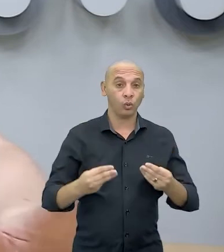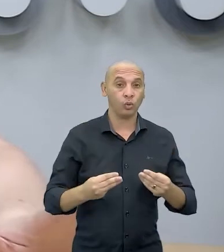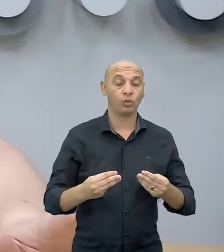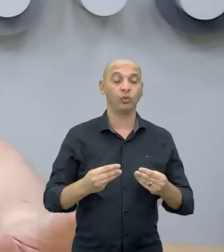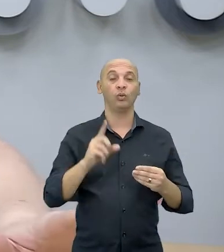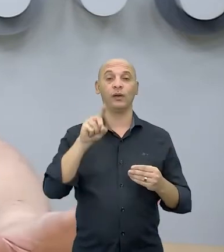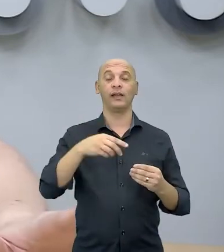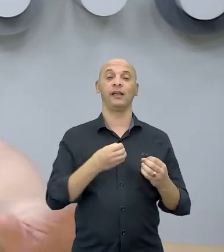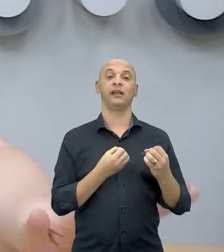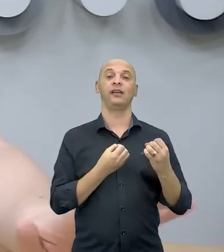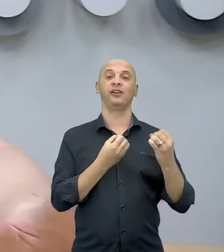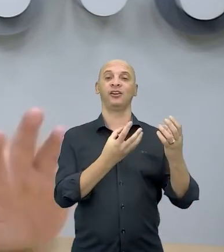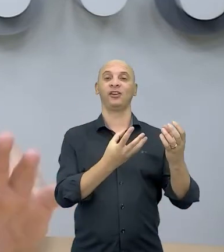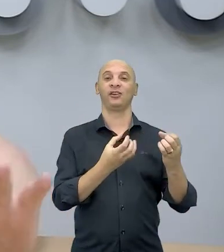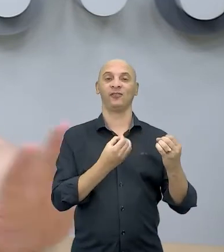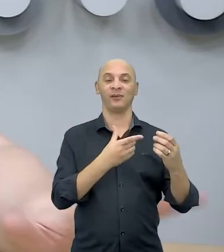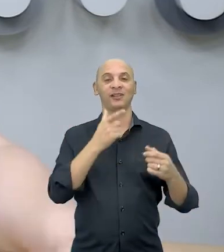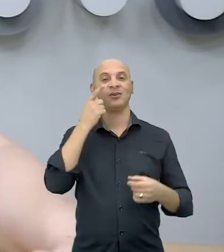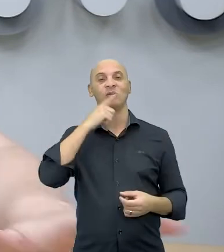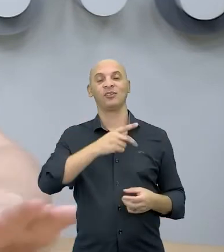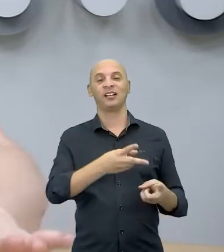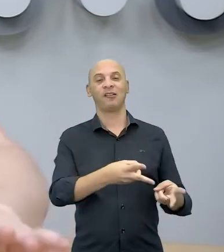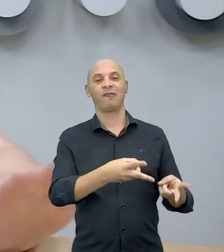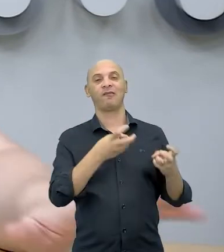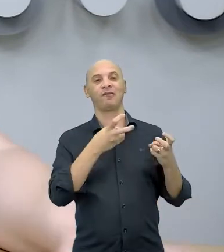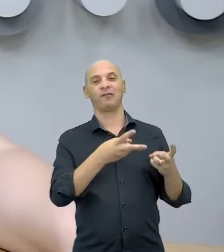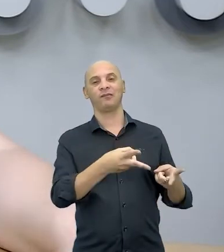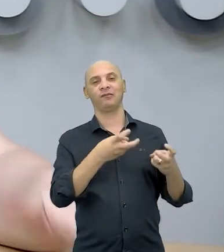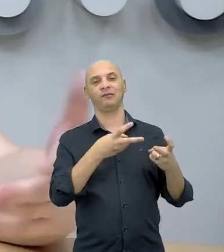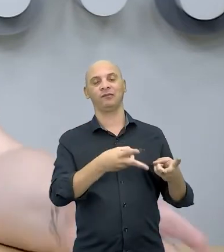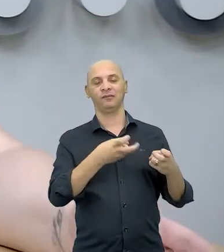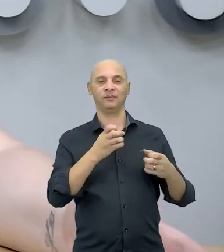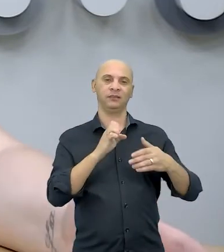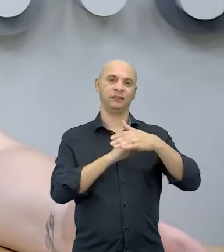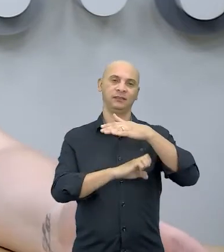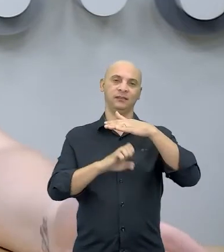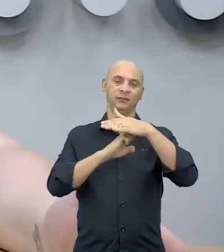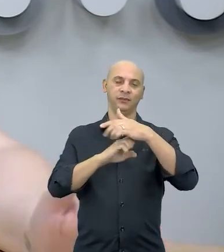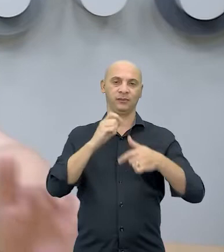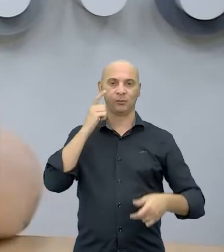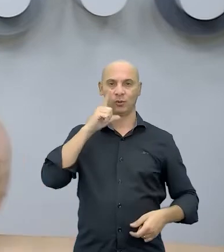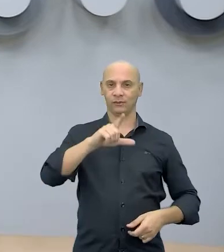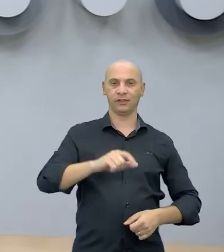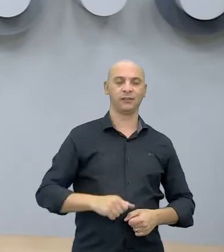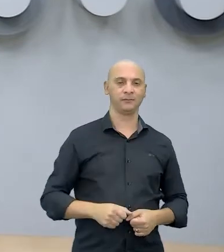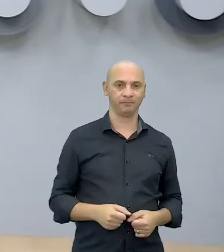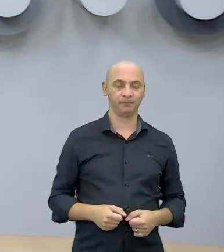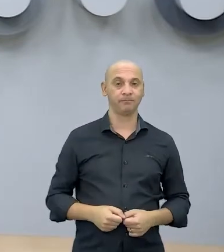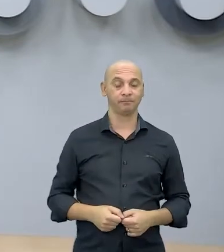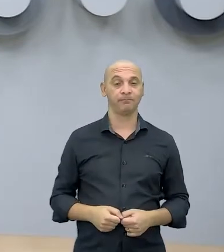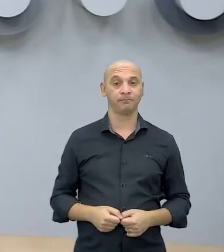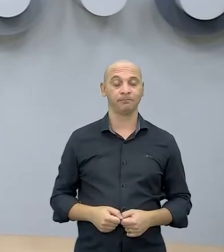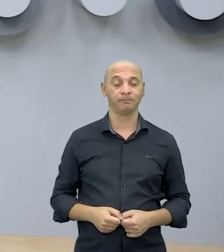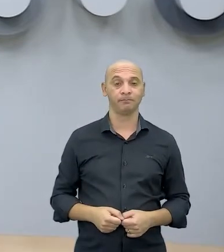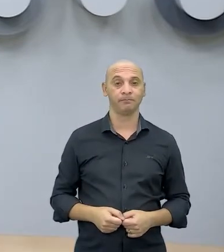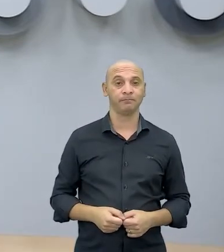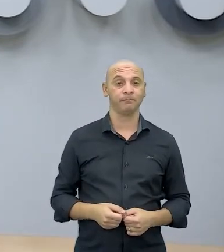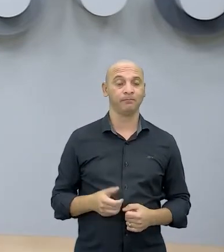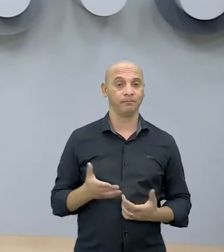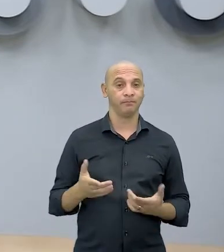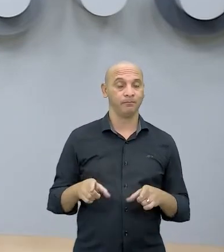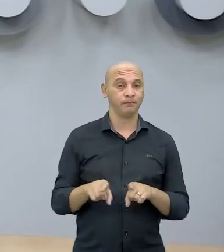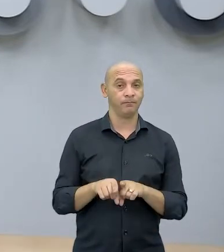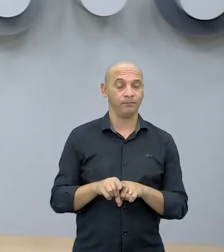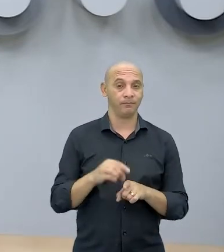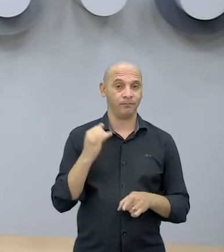dado que pode ser extraído para uso das empresas e governamental também. Aliás, é interessante a